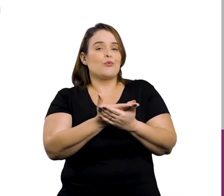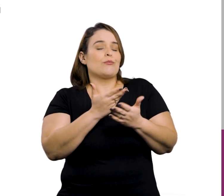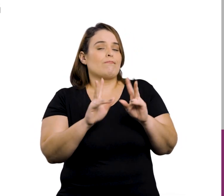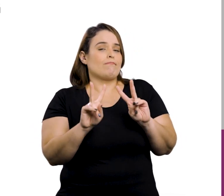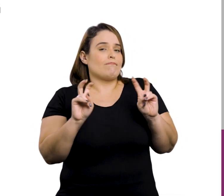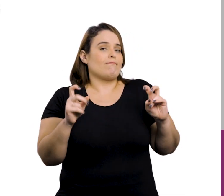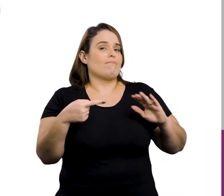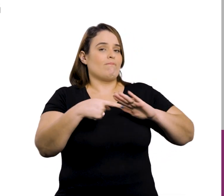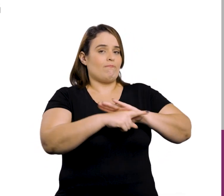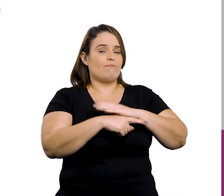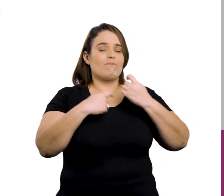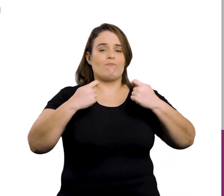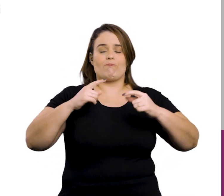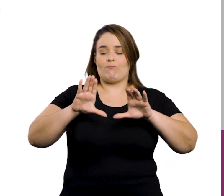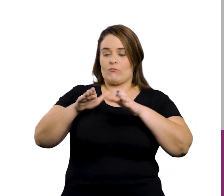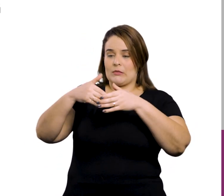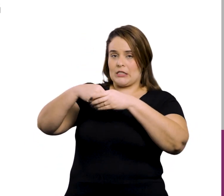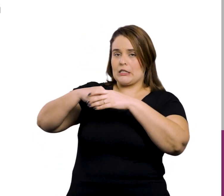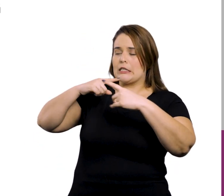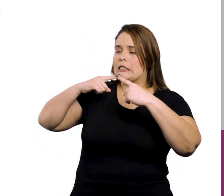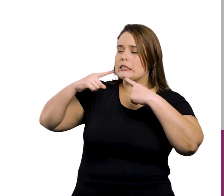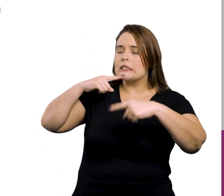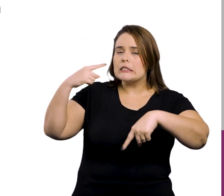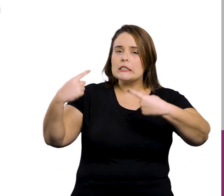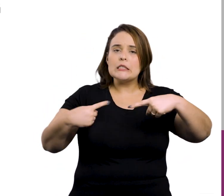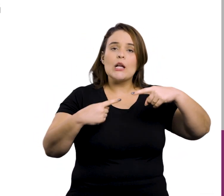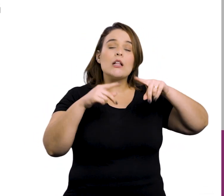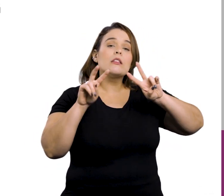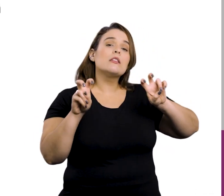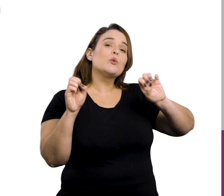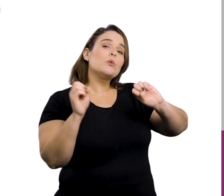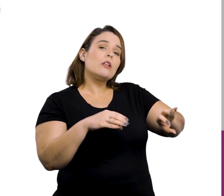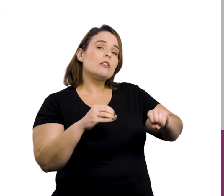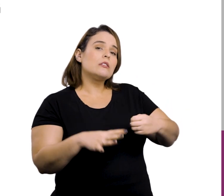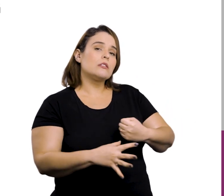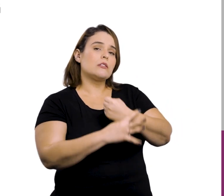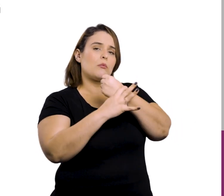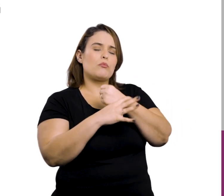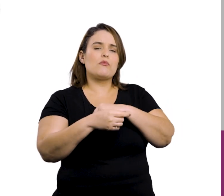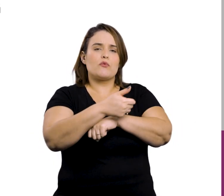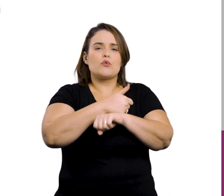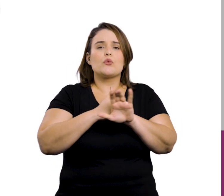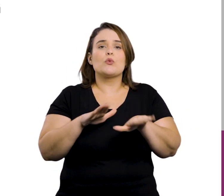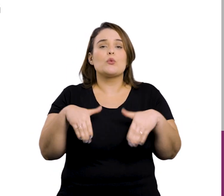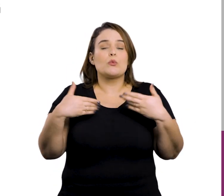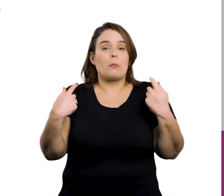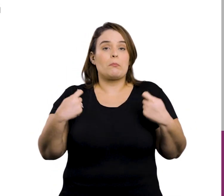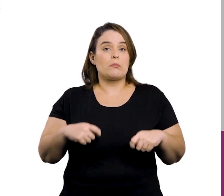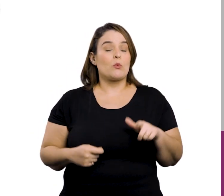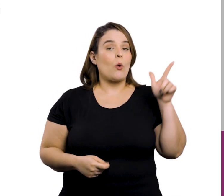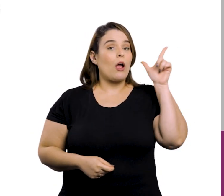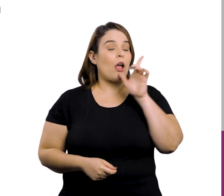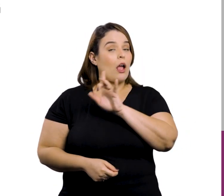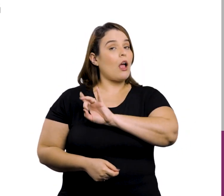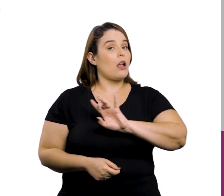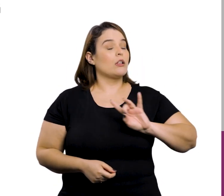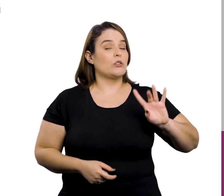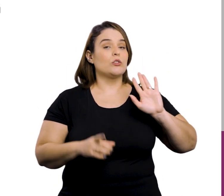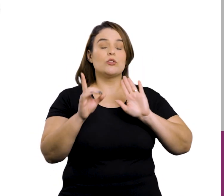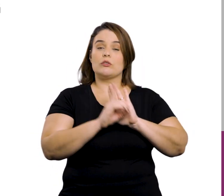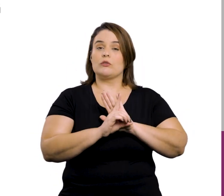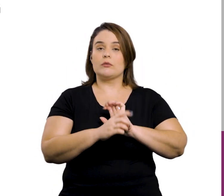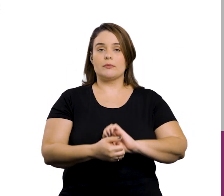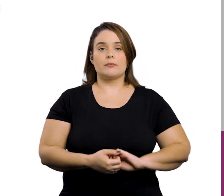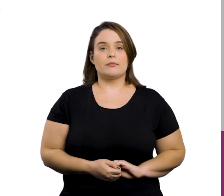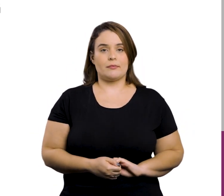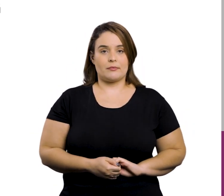o assunto e debatam em suas comunidades sobre educação e segurança e quais profissionais devem garantir cada um desses